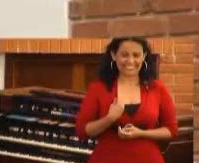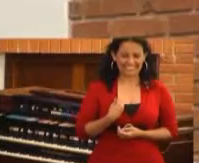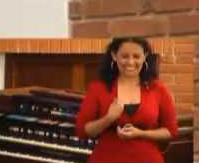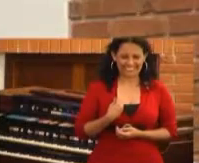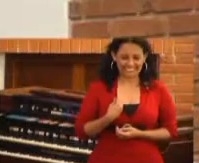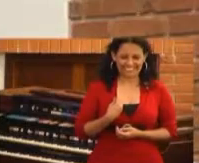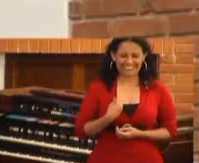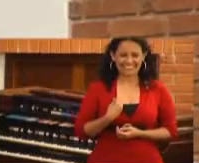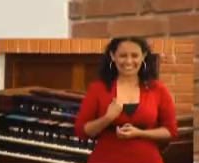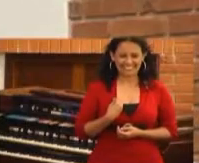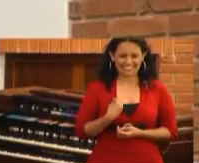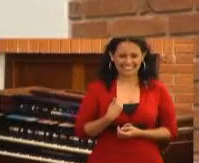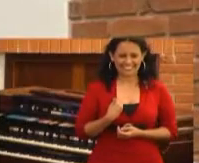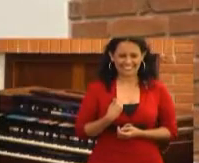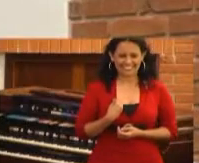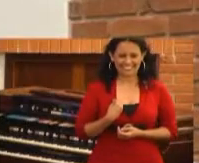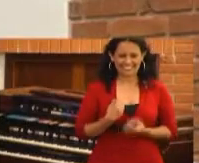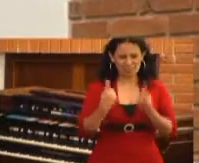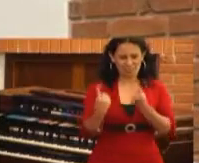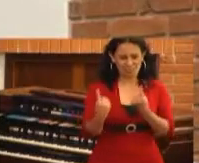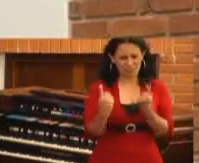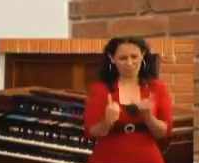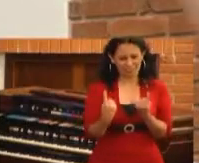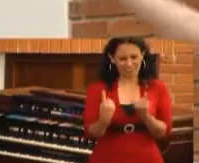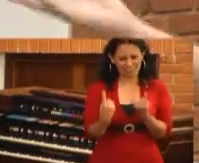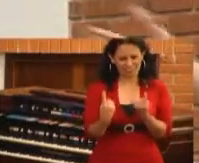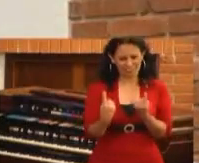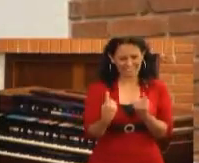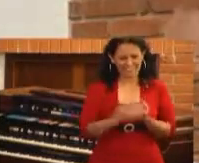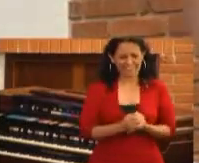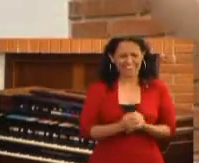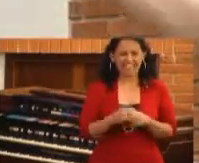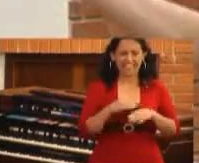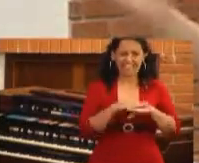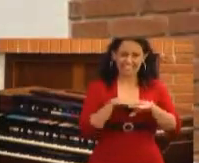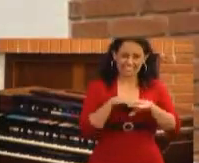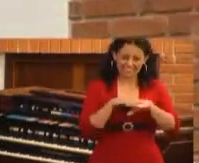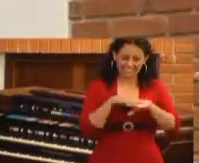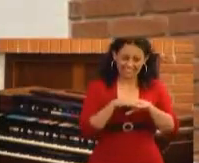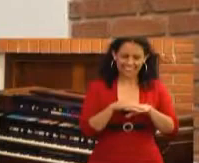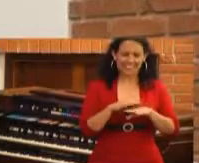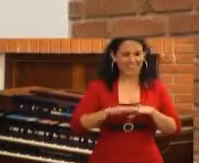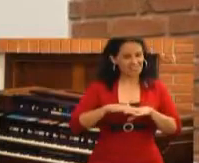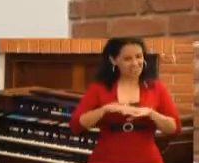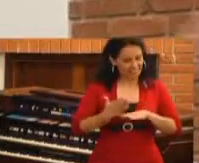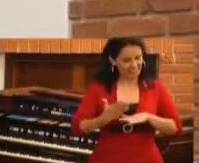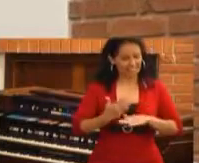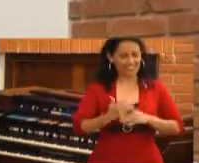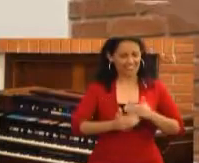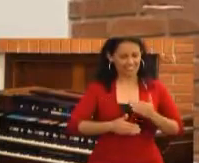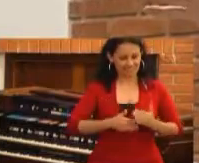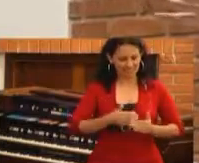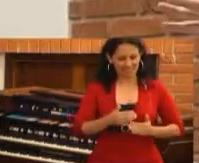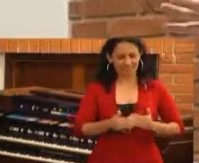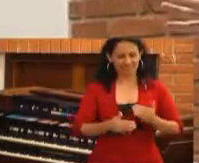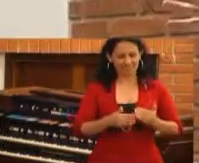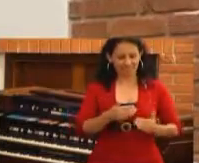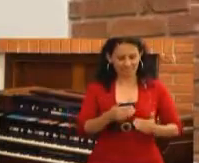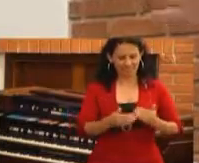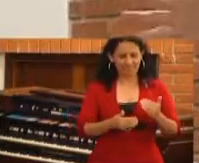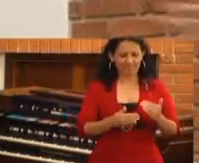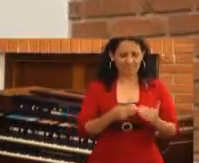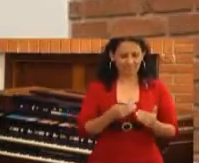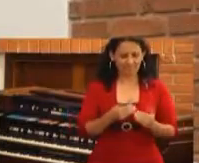A nossa conversa caminhou mais um pouco. Nós fomos mais para frente, chegamos